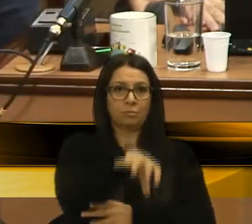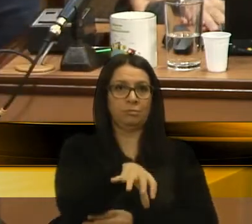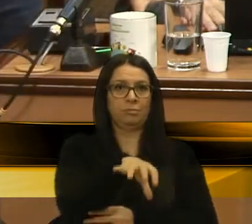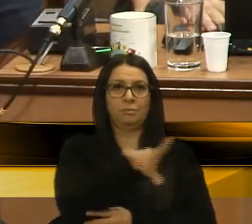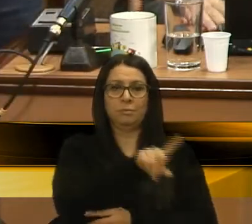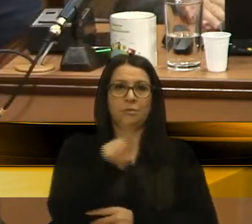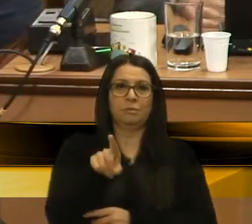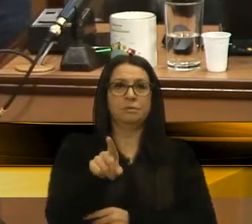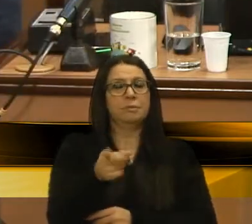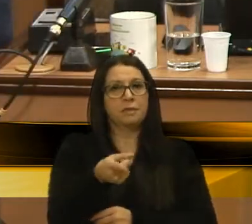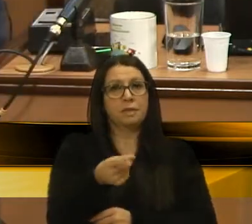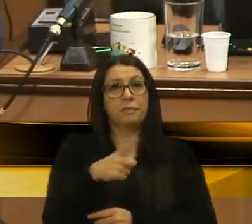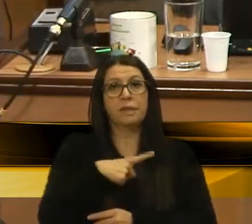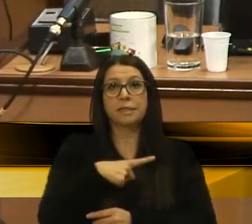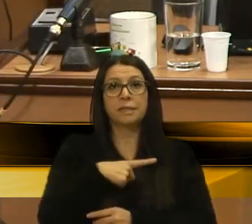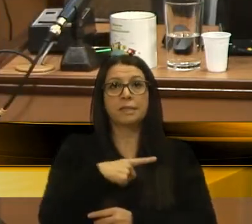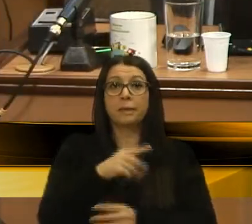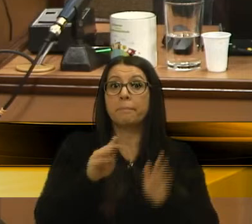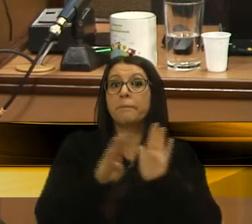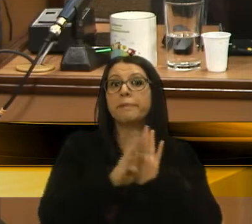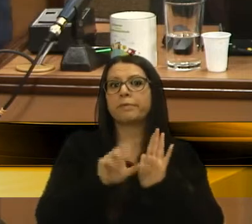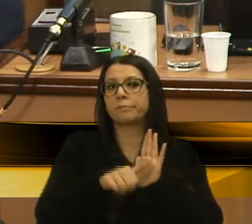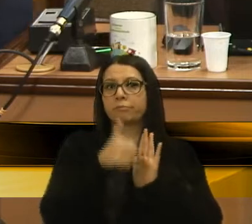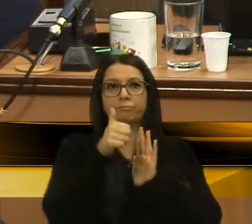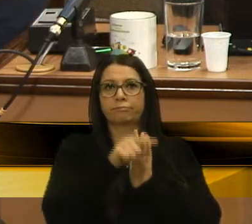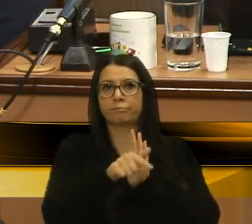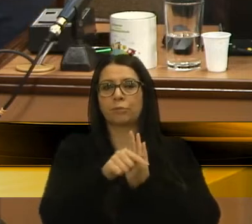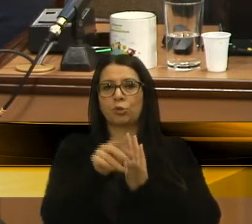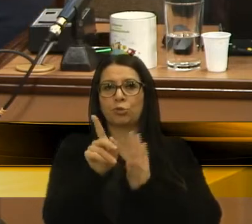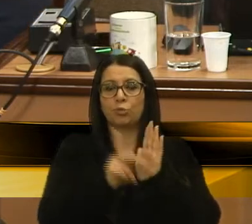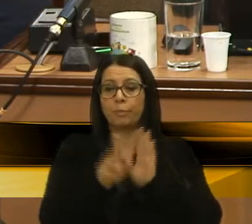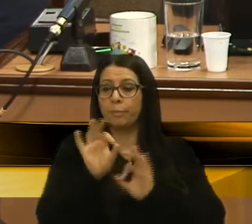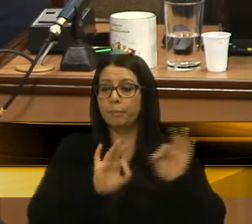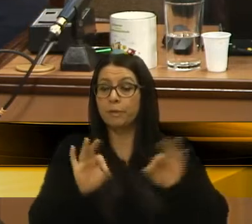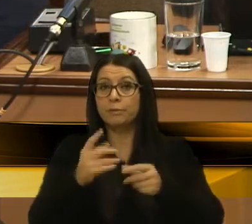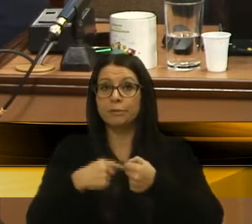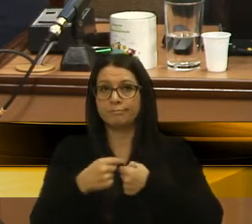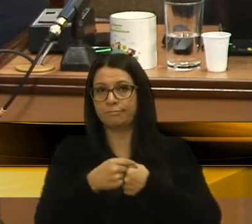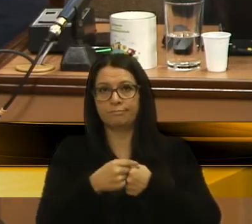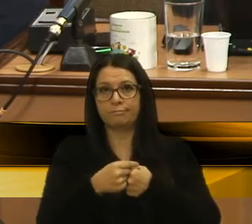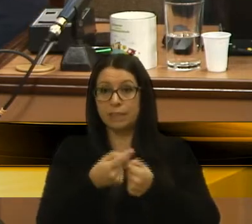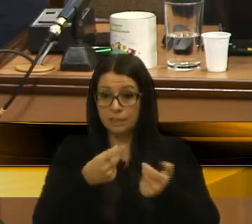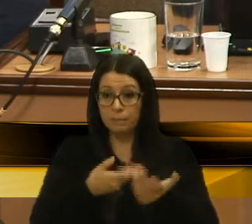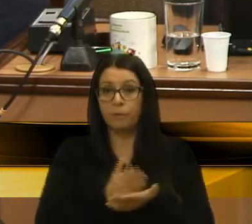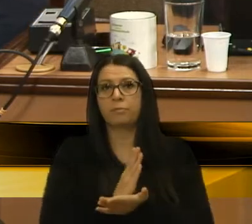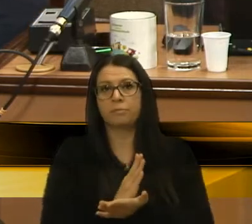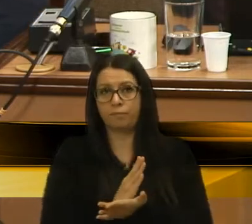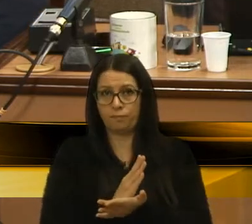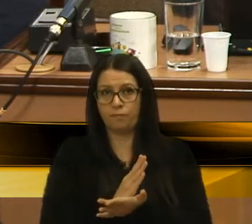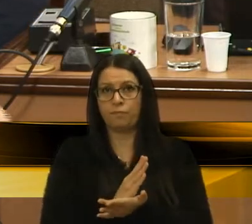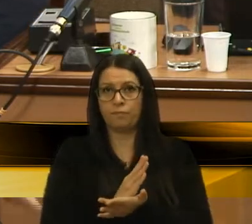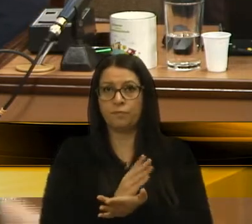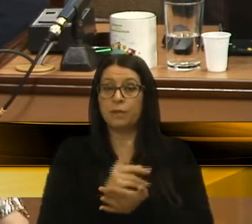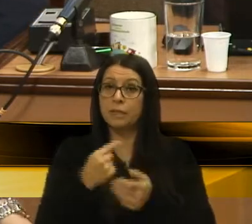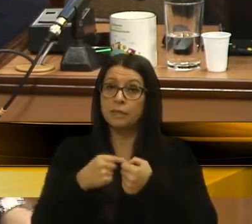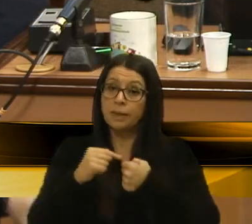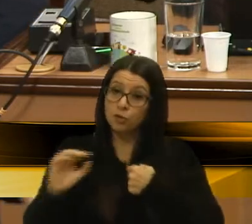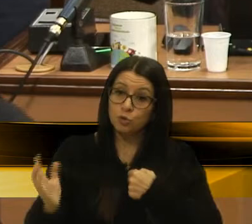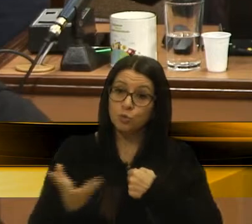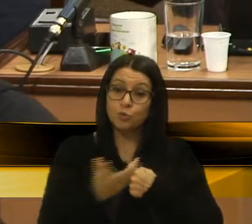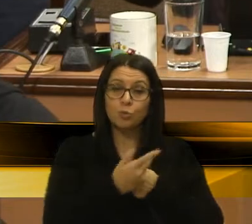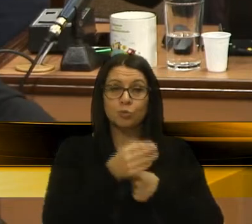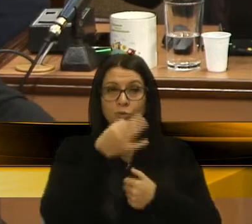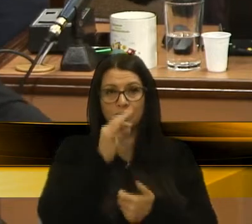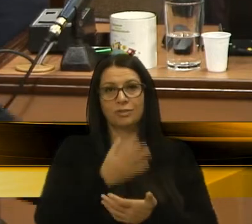vai ser privilegiado com o plano diretor aprovado, né? É a cidade inteira de